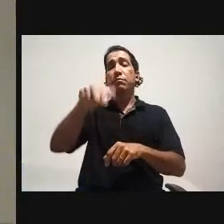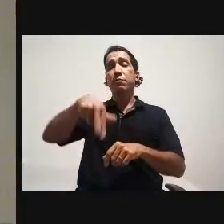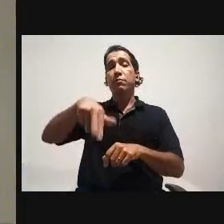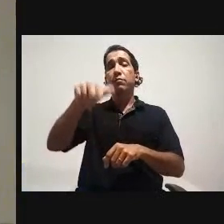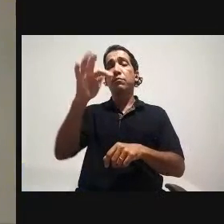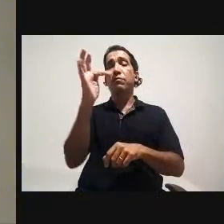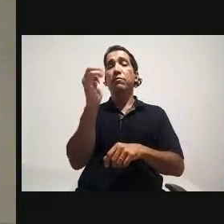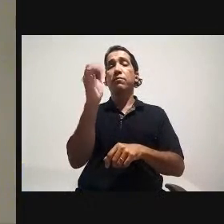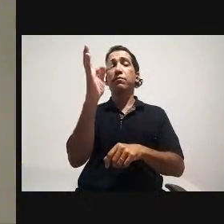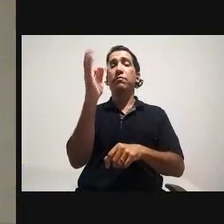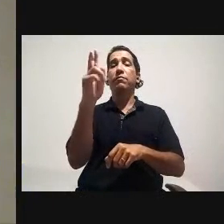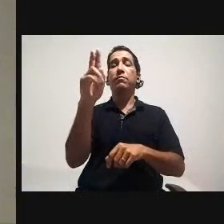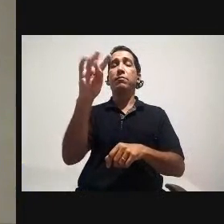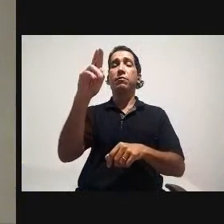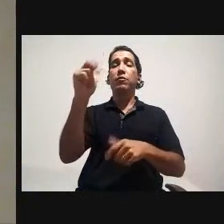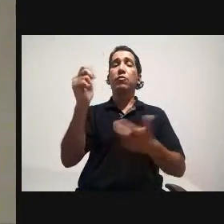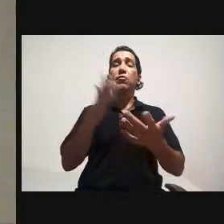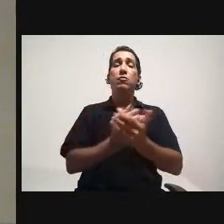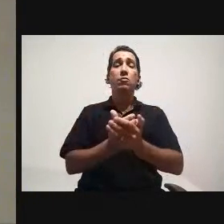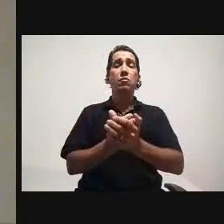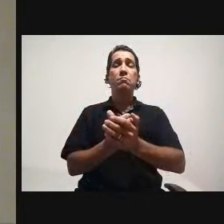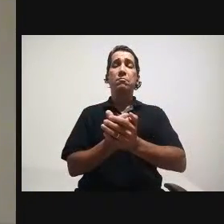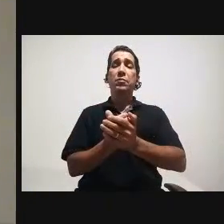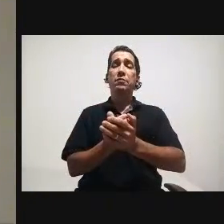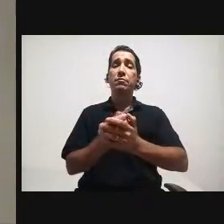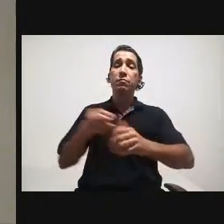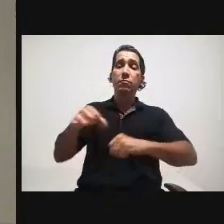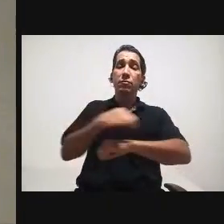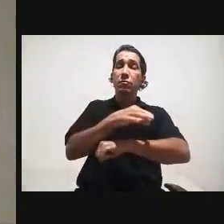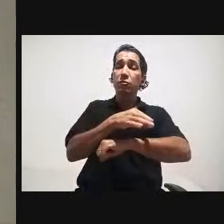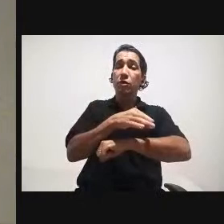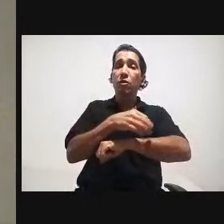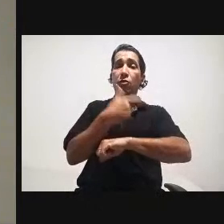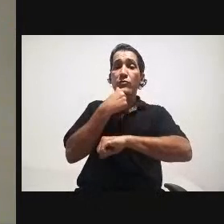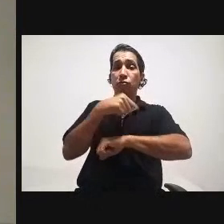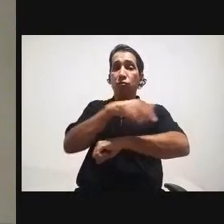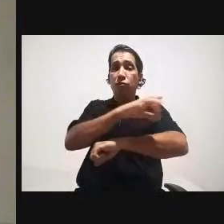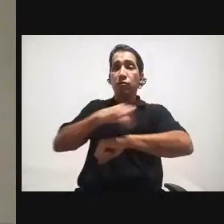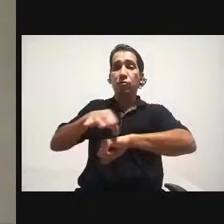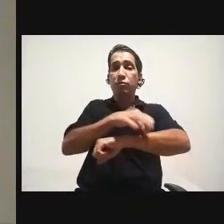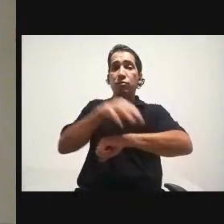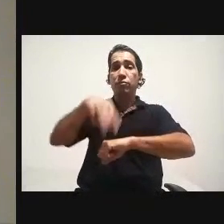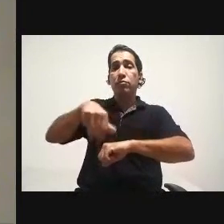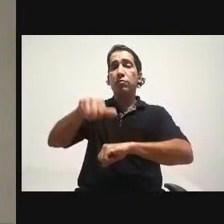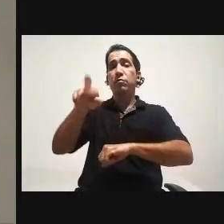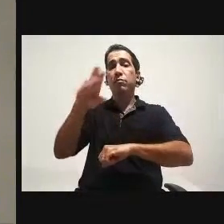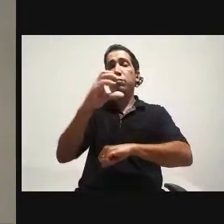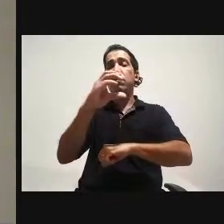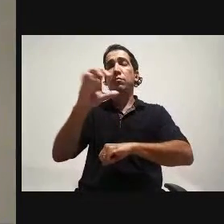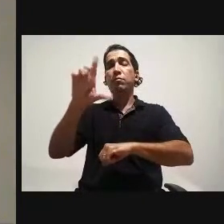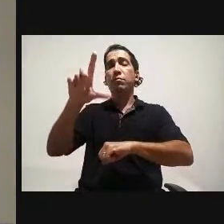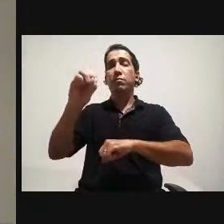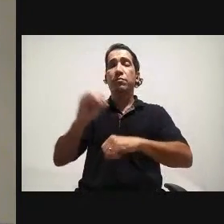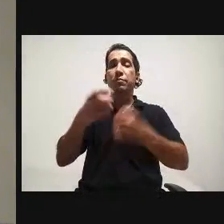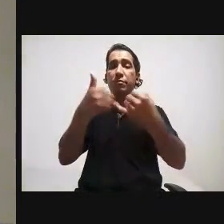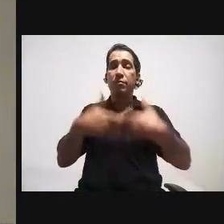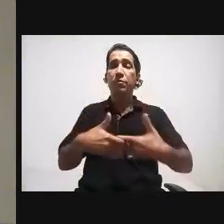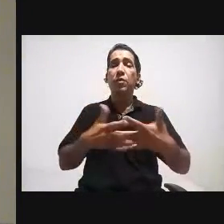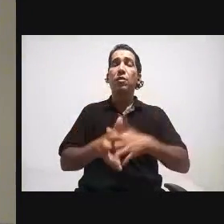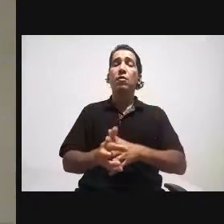apresentado pelo engenheiro Marcelo, então, só para a gente ter uma ideia, a indústria 4.0, né, que é o setor de